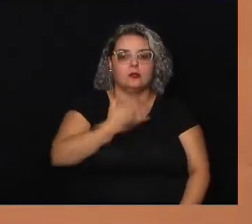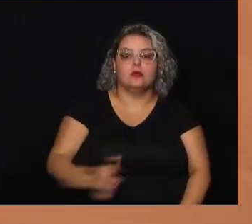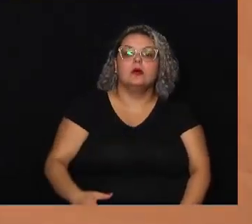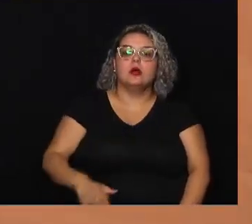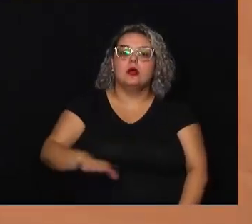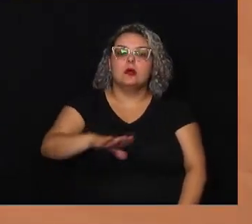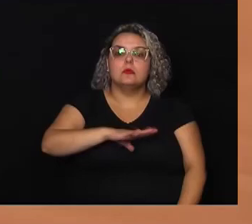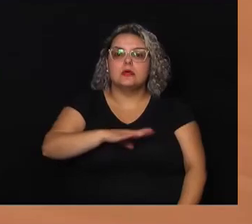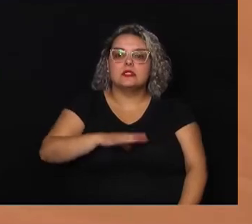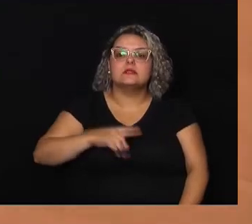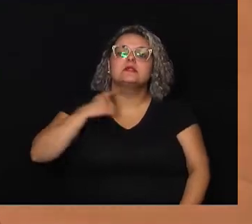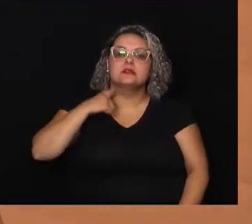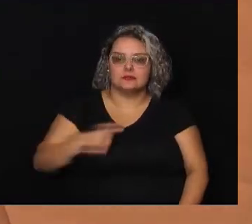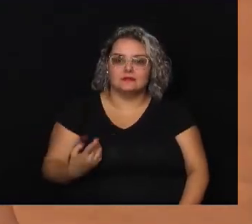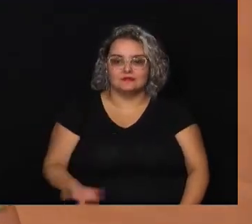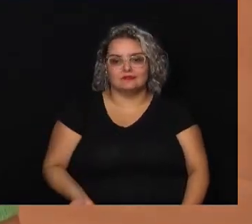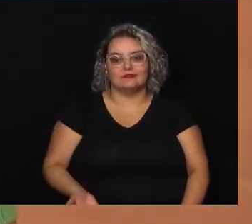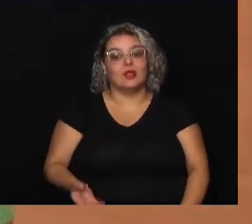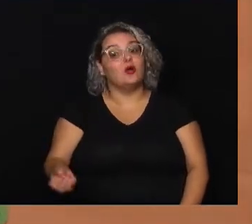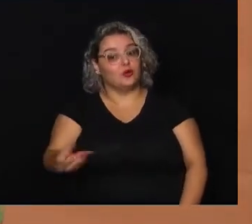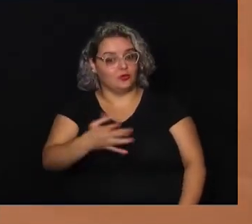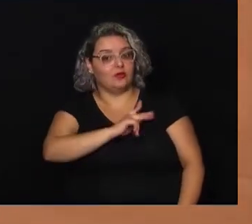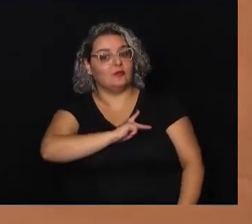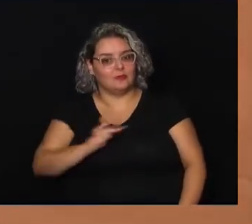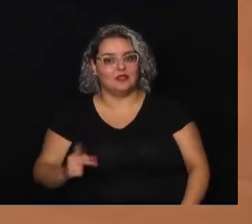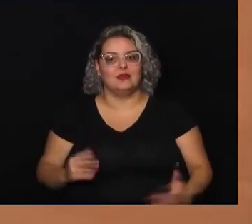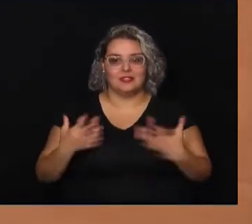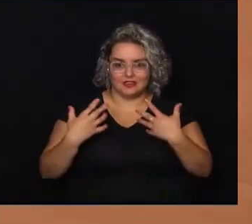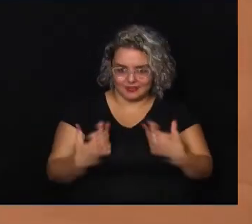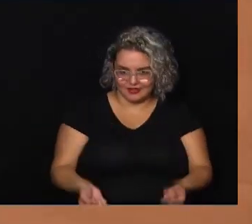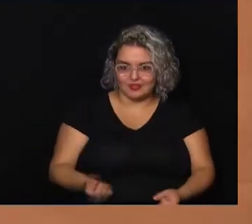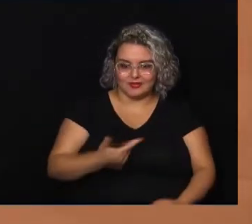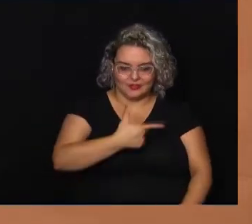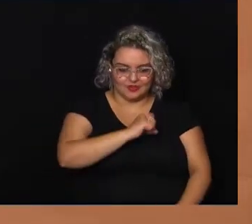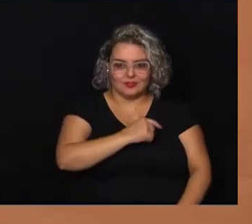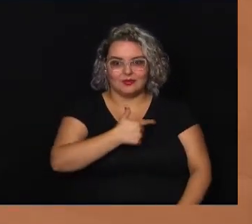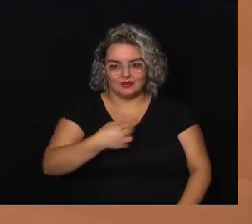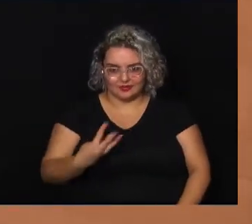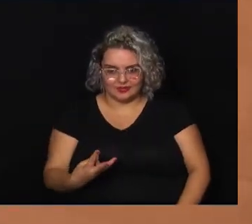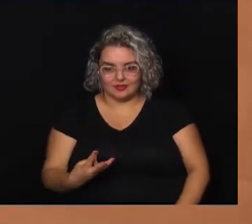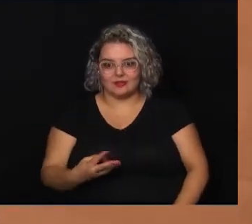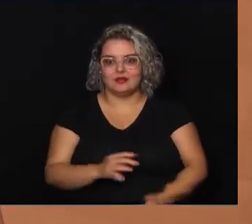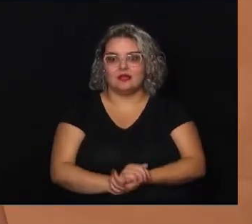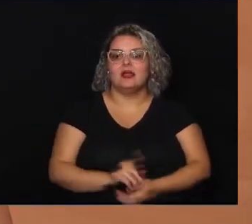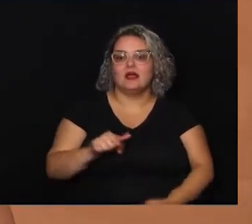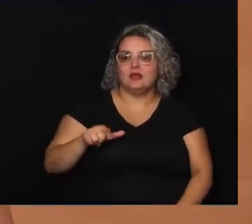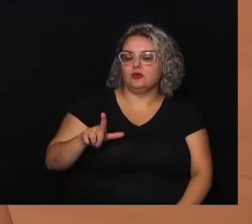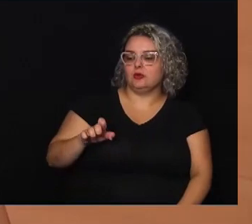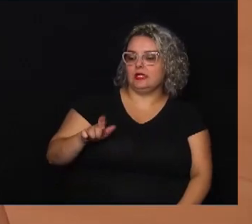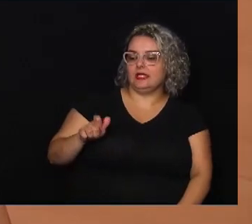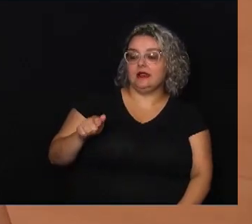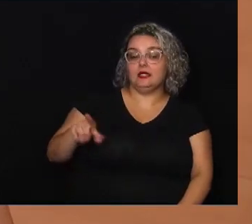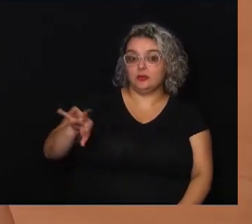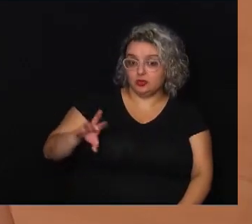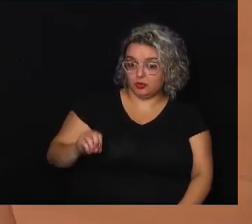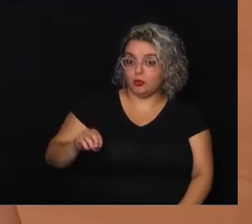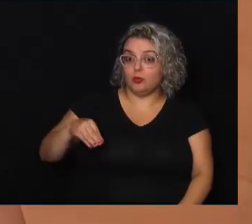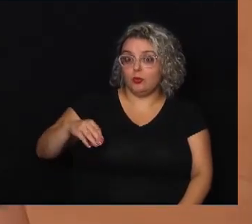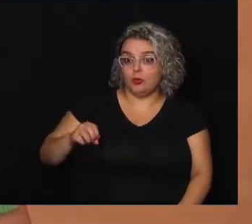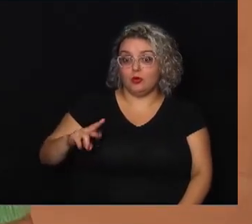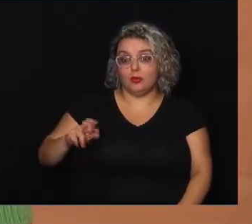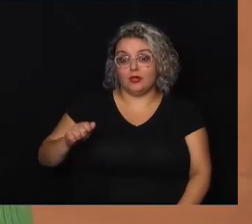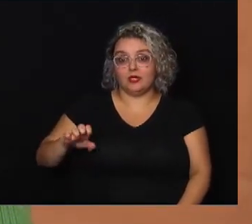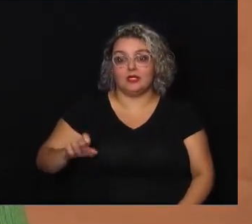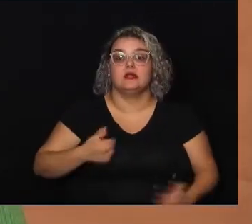experiências, já que o novo presidente da Câmara, que assumiu agora no ano de 2023, vereador Leandro Moraes, tem a intenção de tornar os